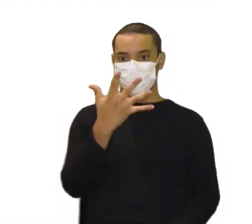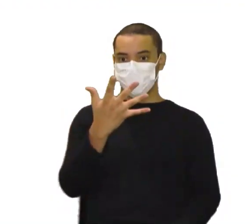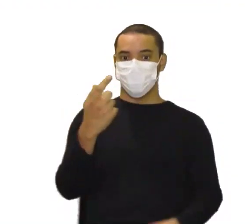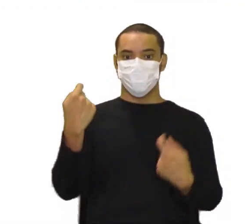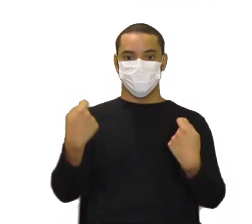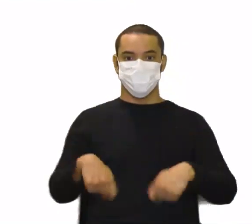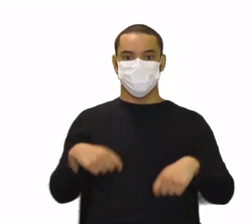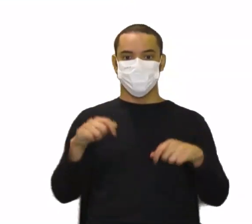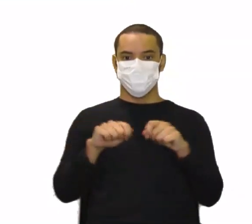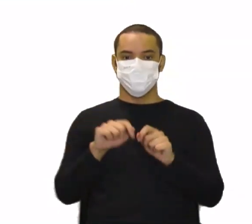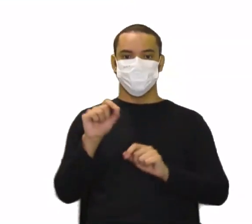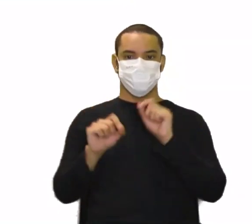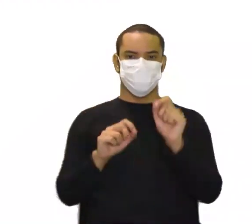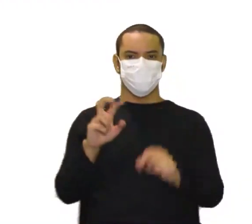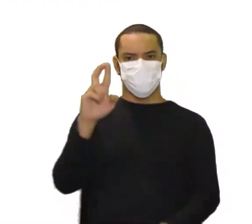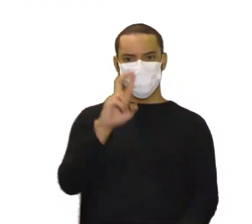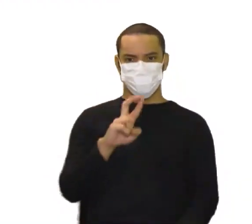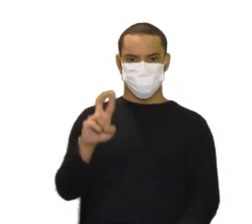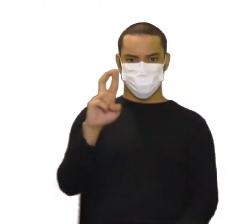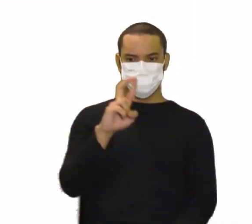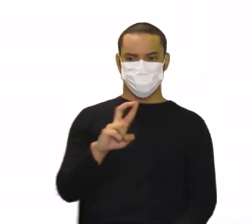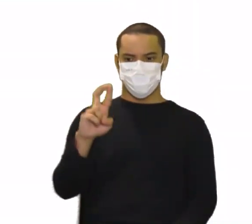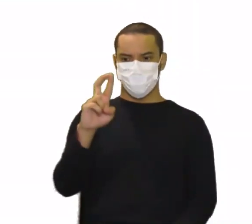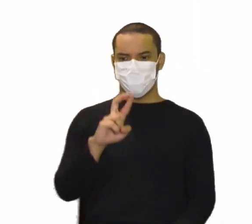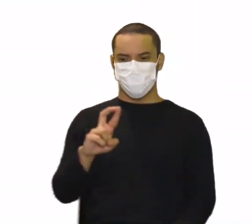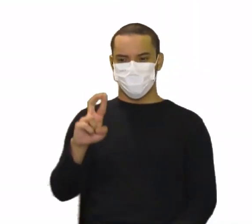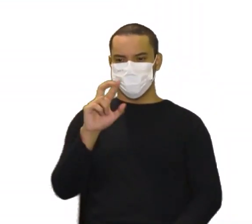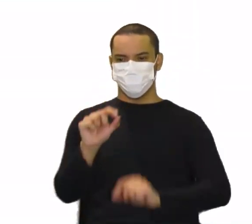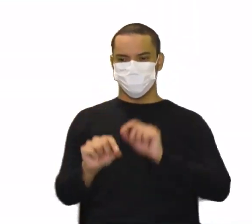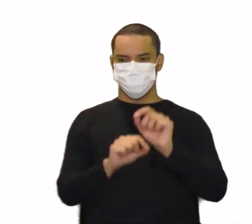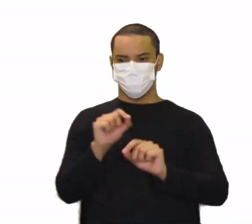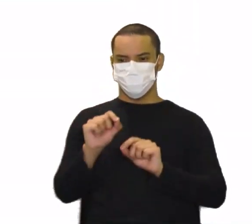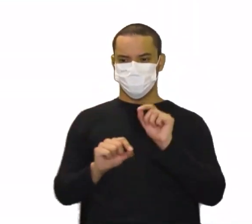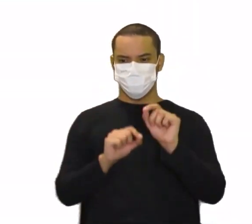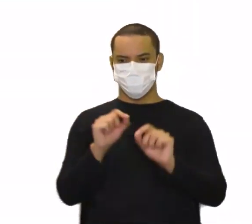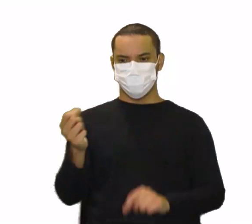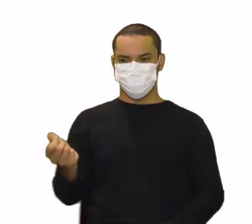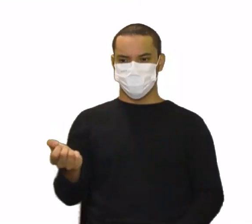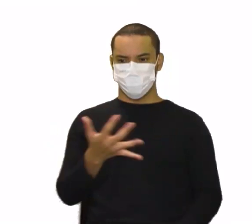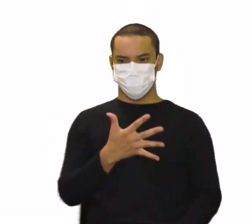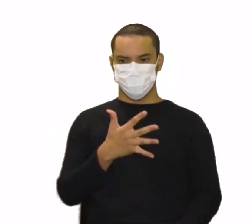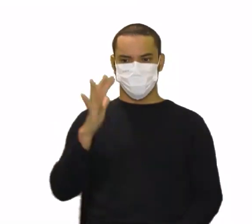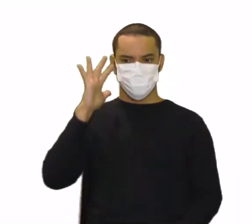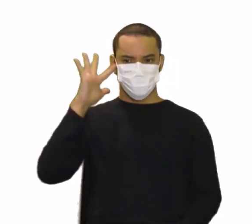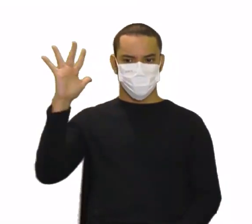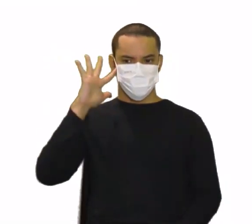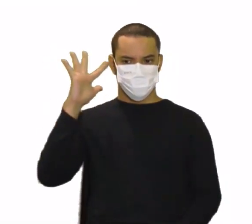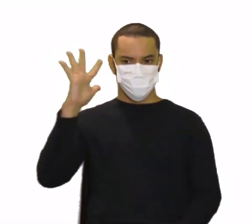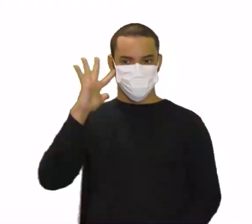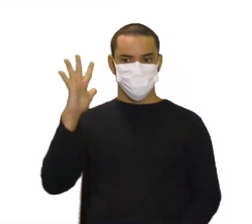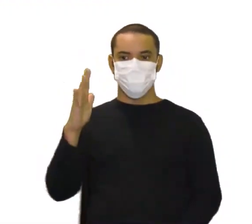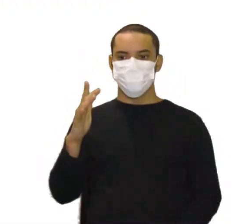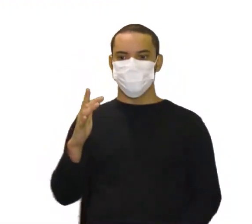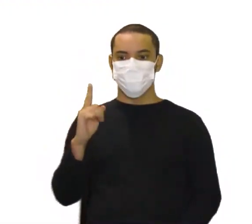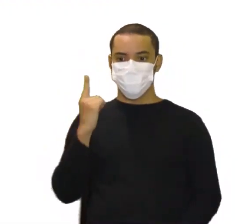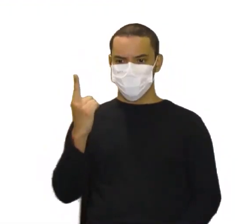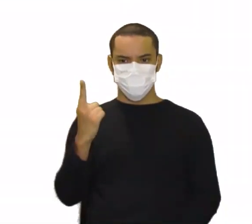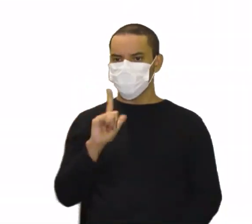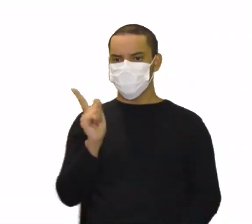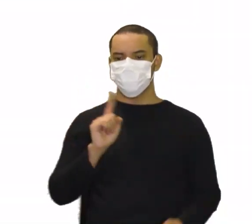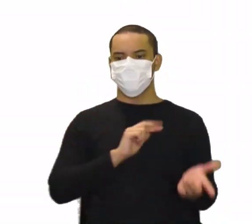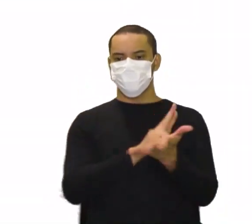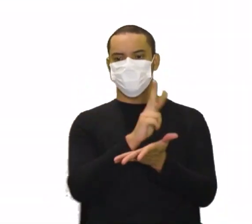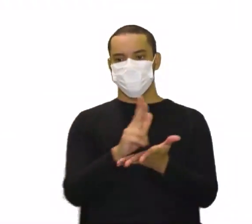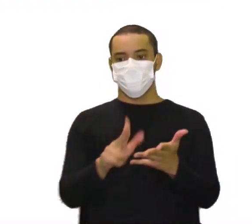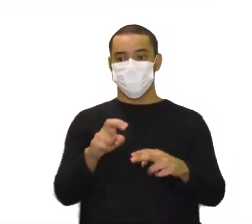necessário observar uma nova teoria, novas teorias, né? Então